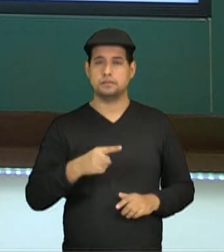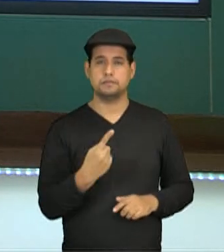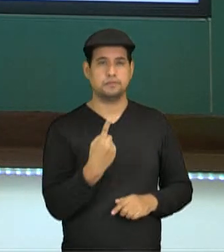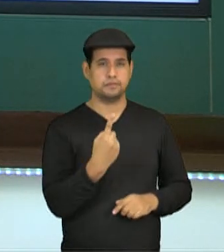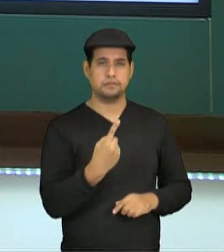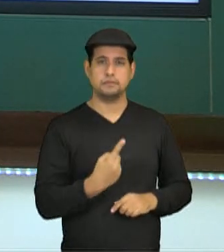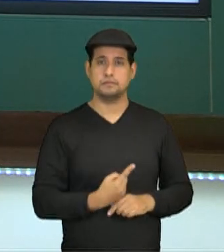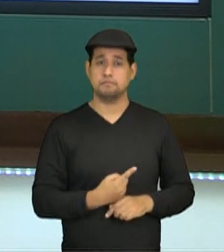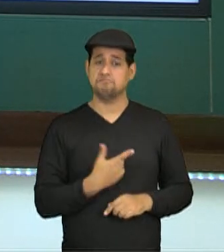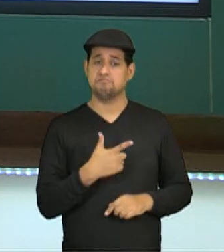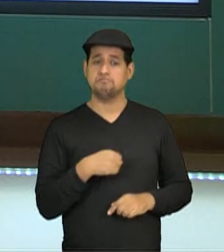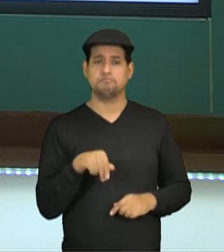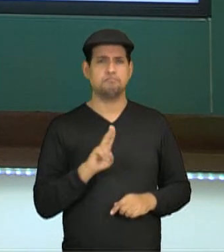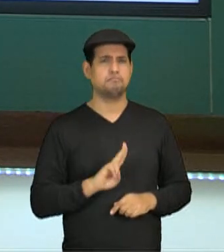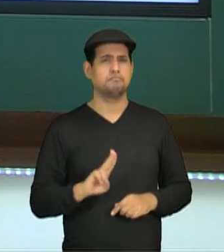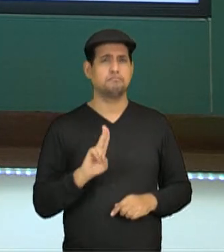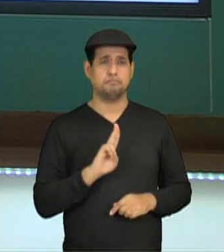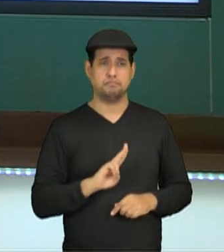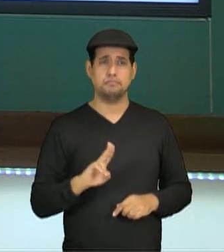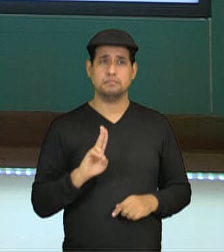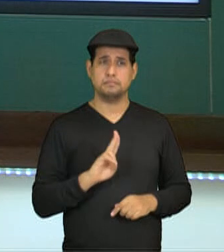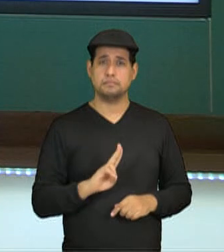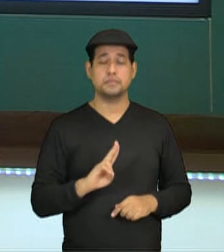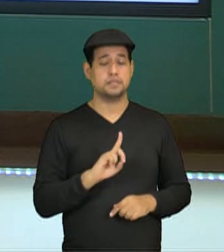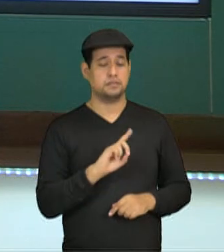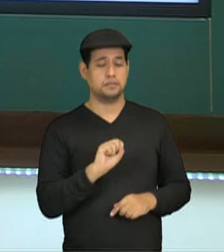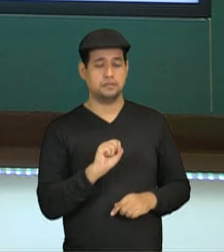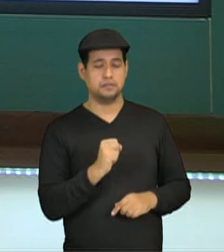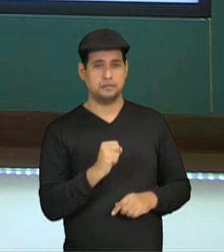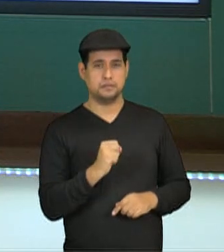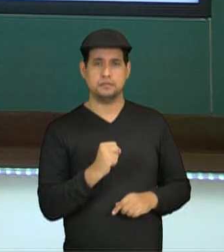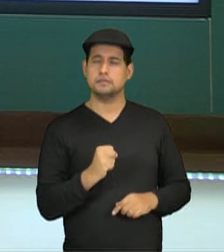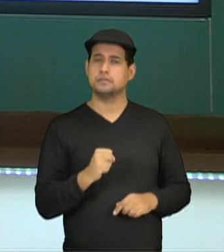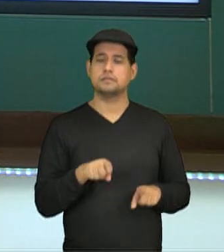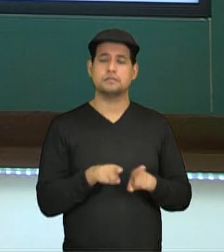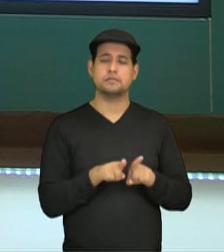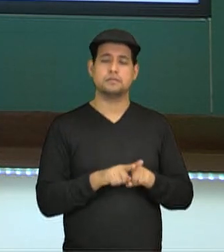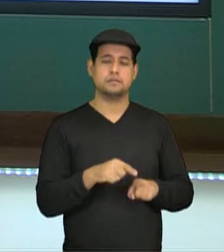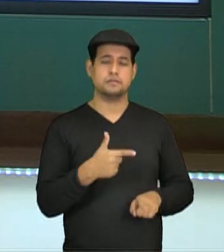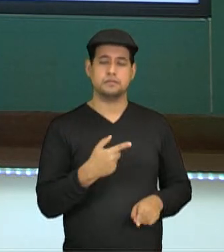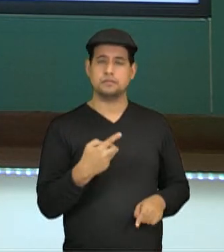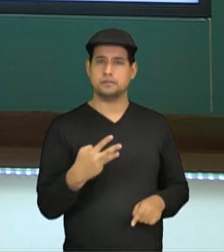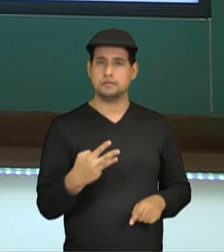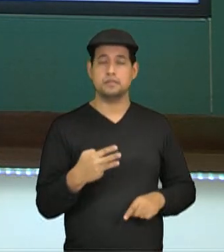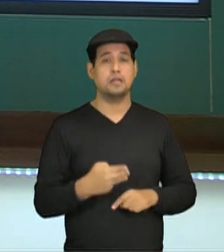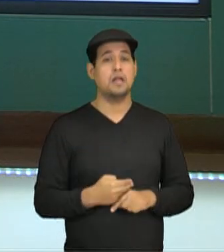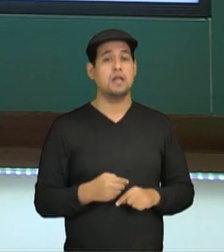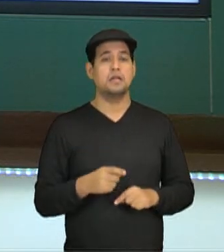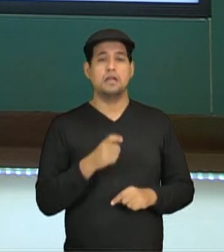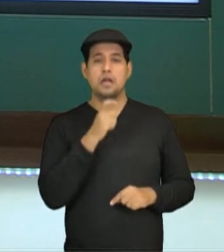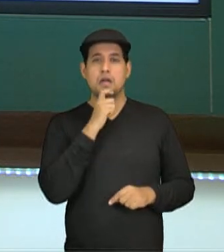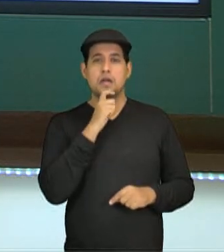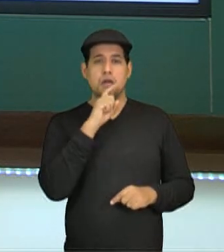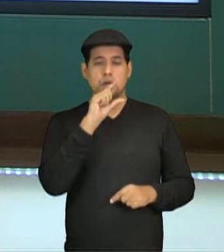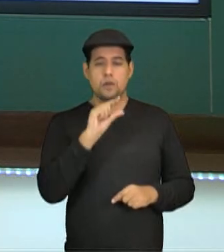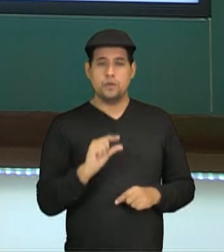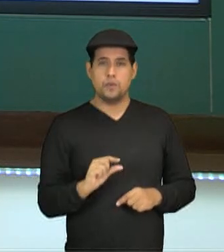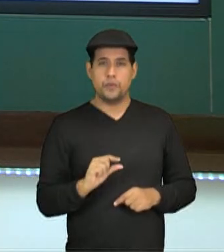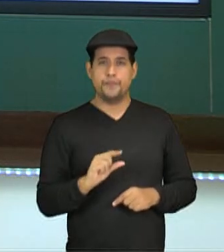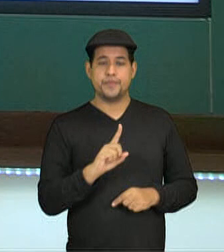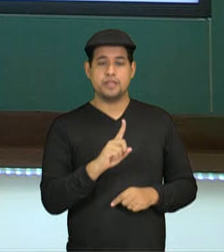19,1. Senão, eu teria que pegar esse intervalo entre 18 e 23, tá bom? Então, a temperatura mais baixa foi